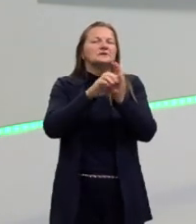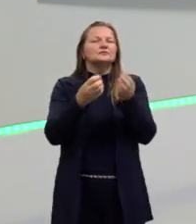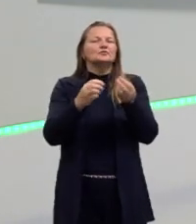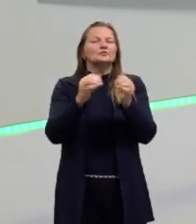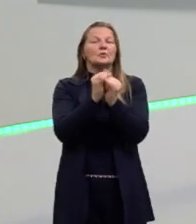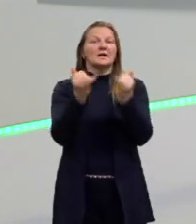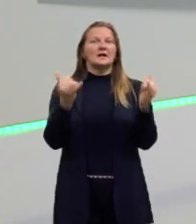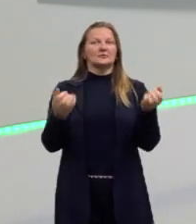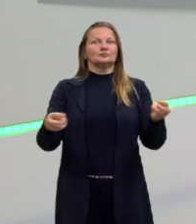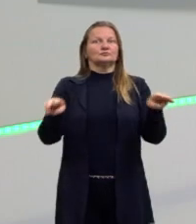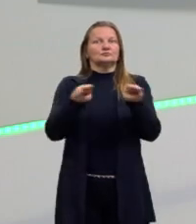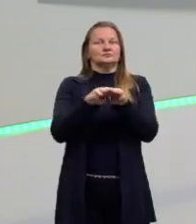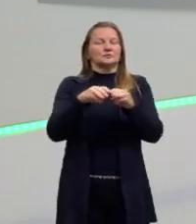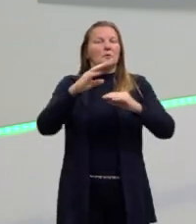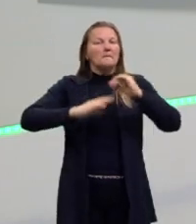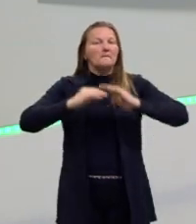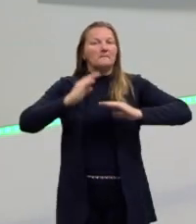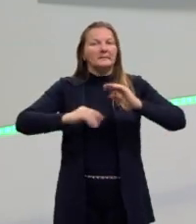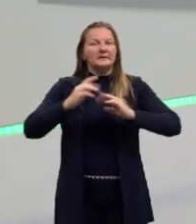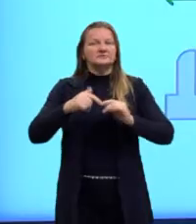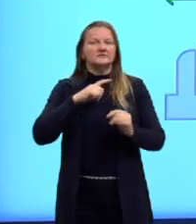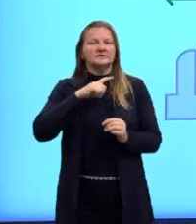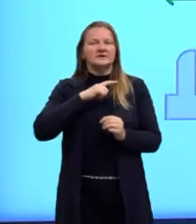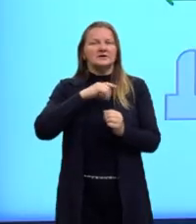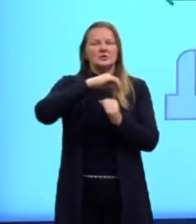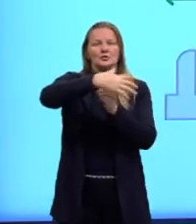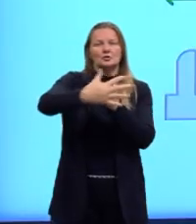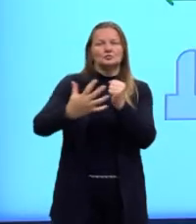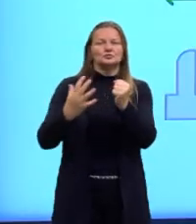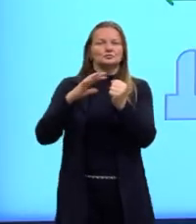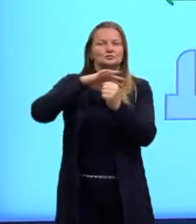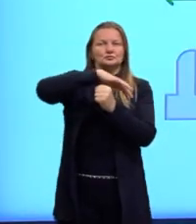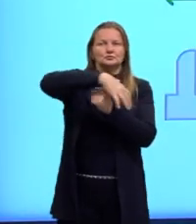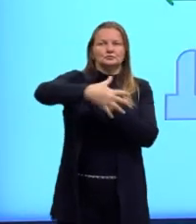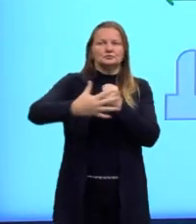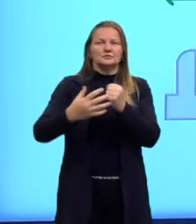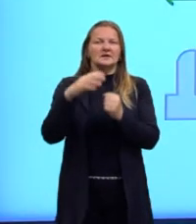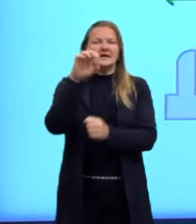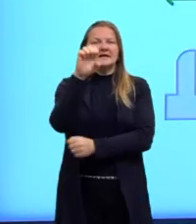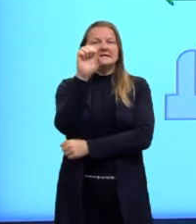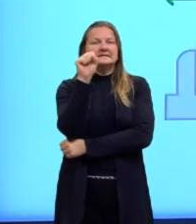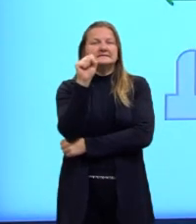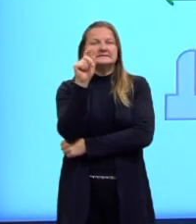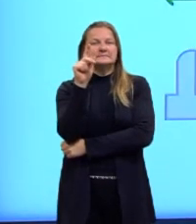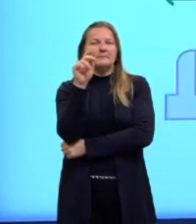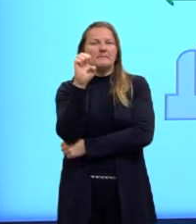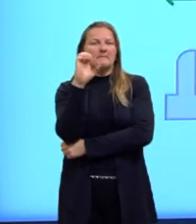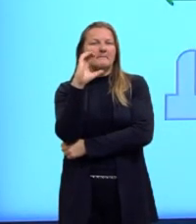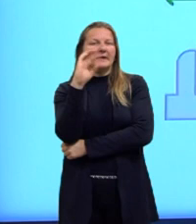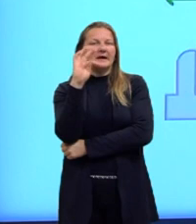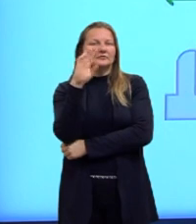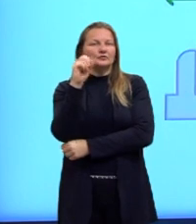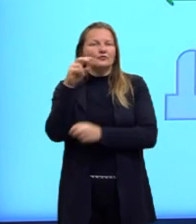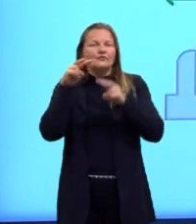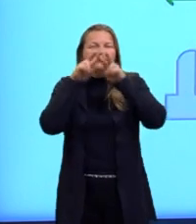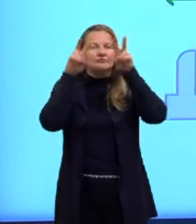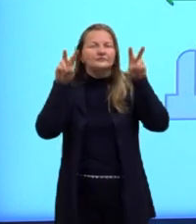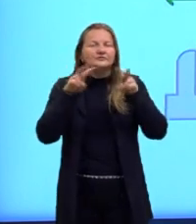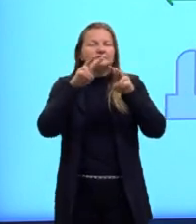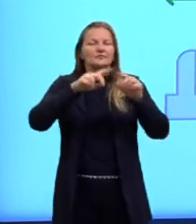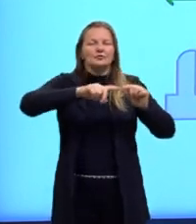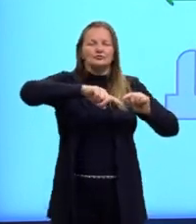prática, certo? A gente tem um espectro eletromagnético, né, o espectro visível. O que que é? São as